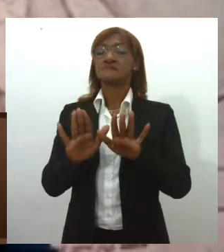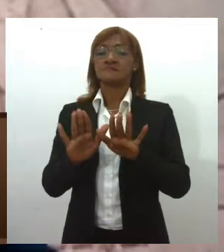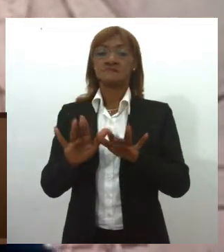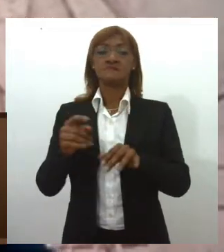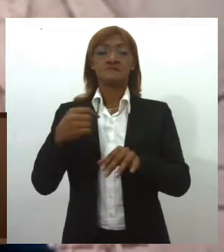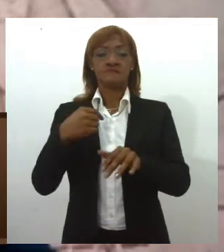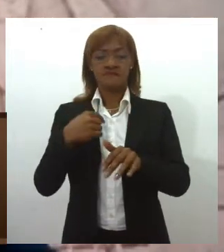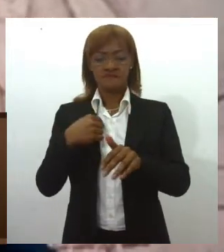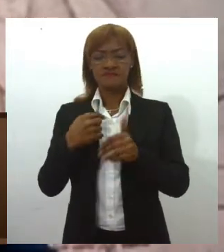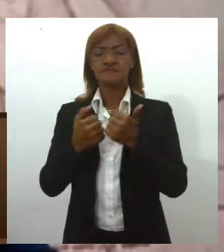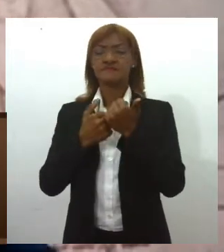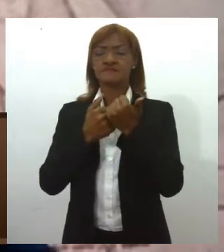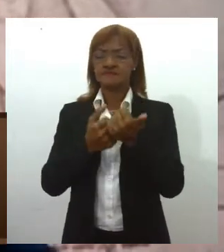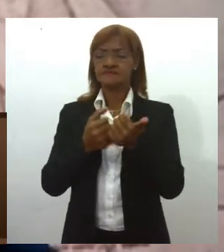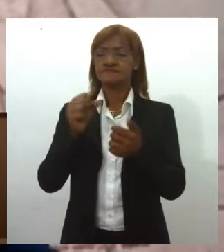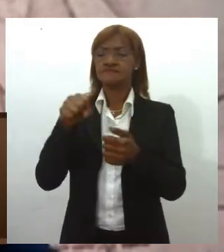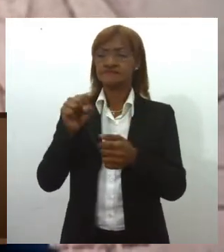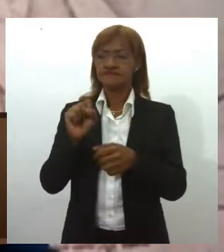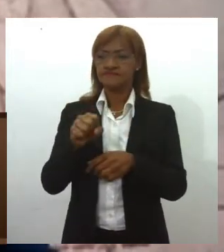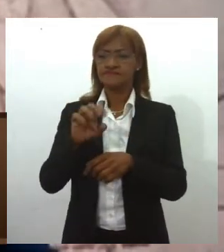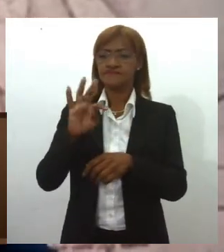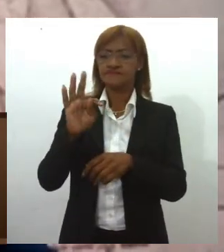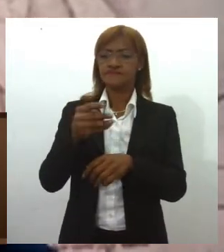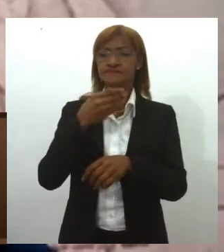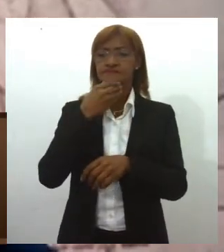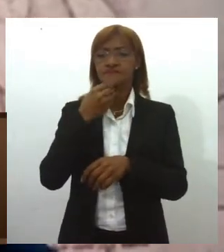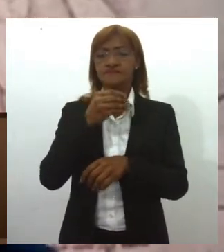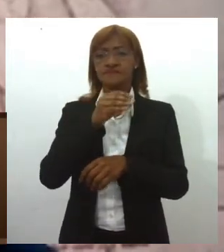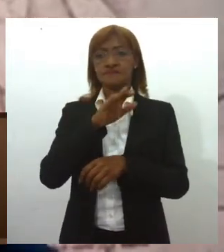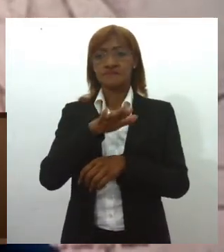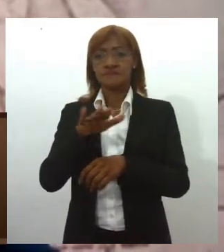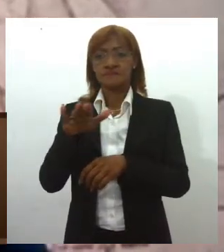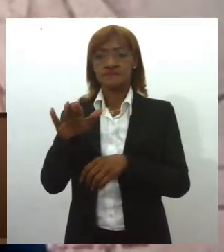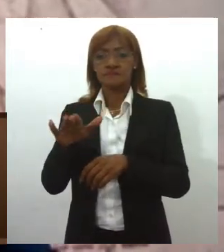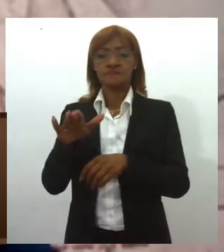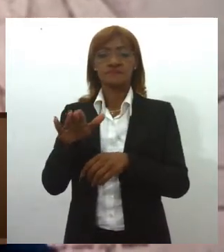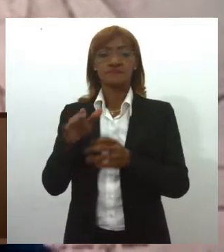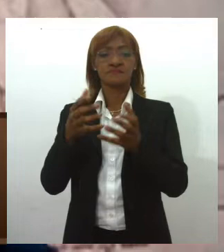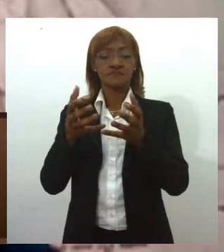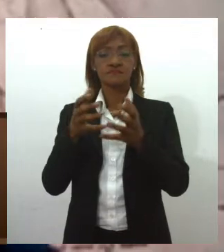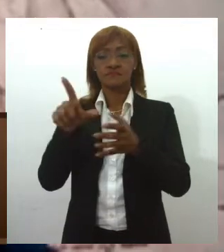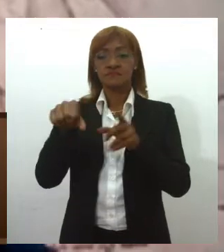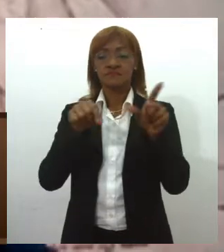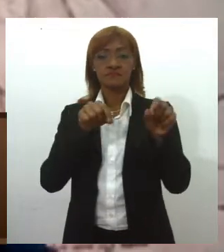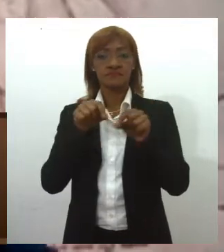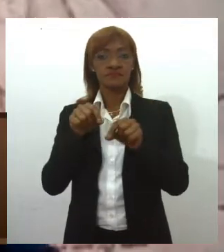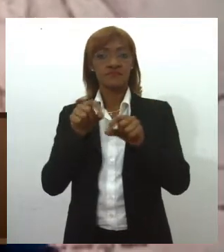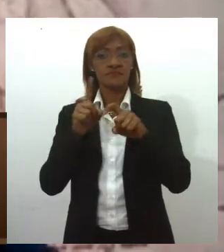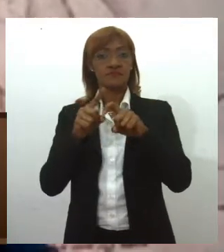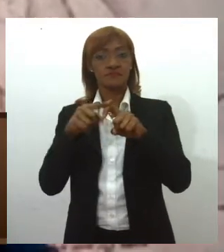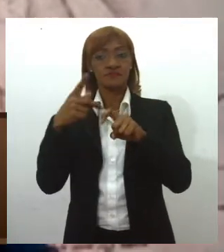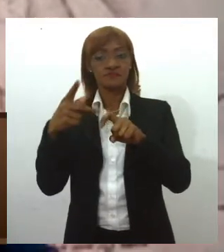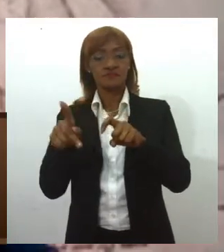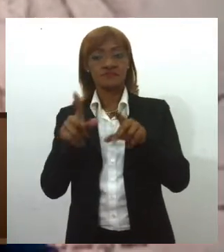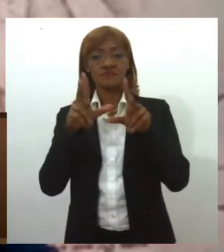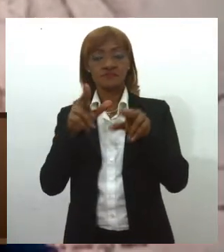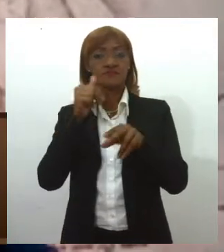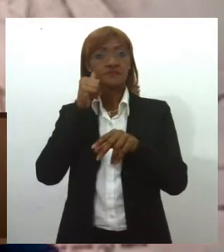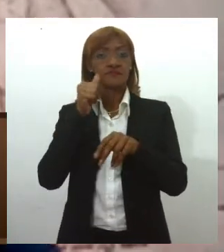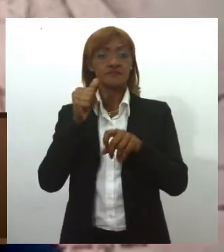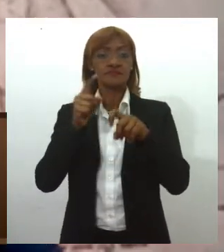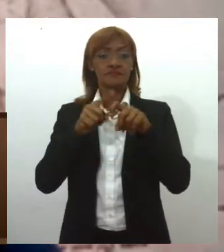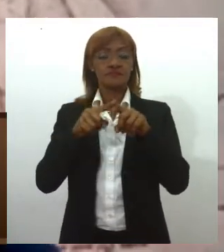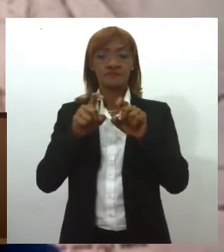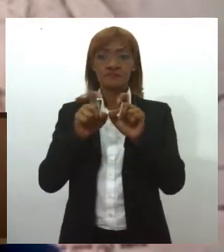a favor dos meninos escolherem desde cedo o seu urologista, como as meninas escolhem o